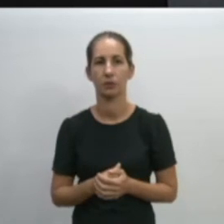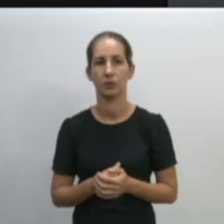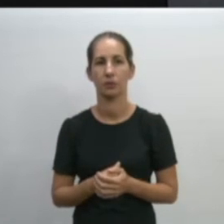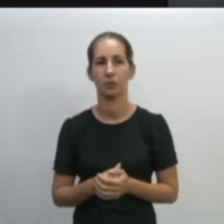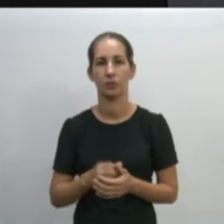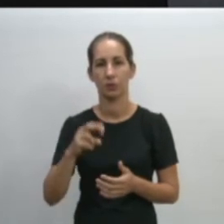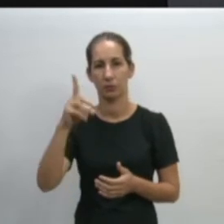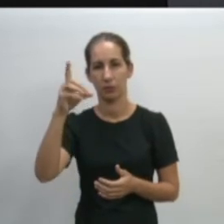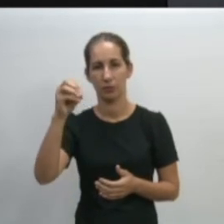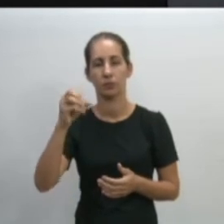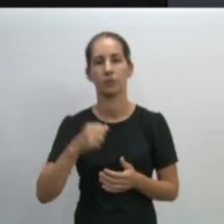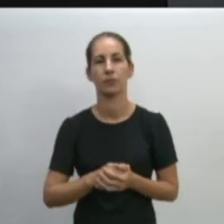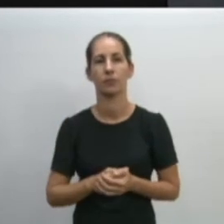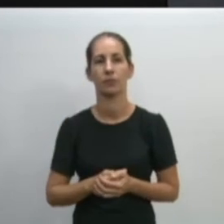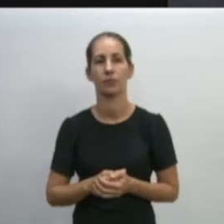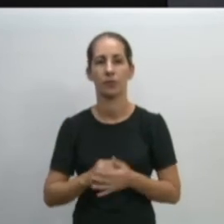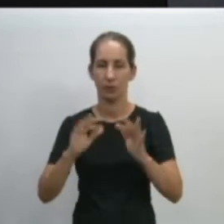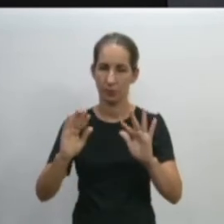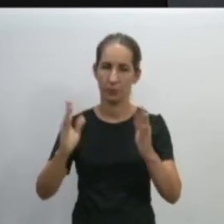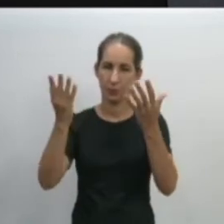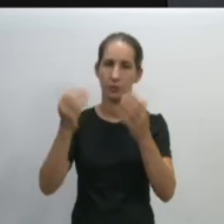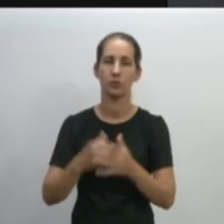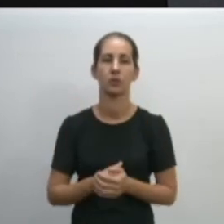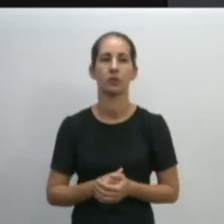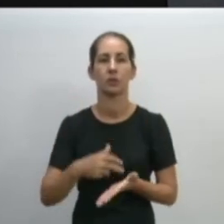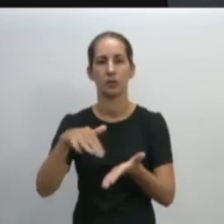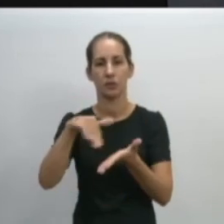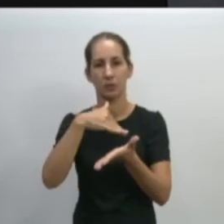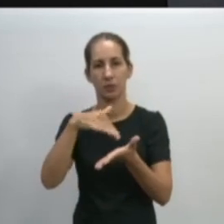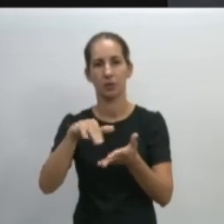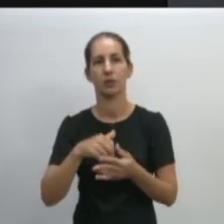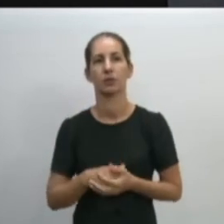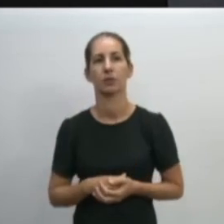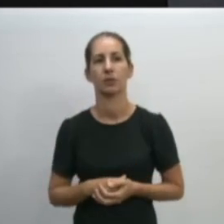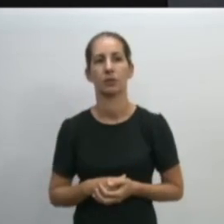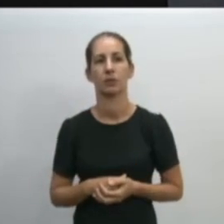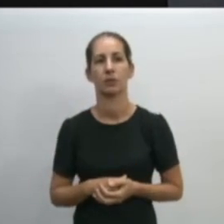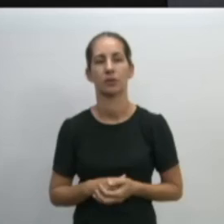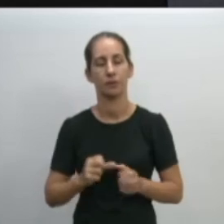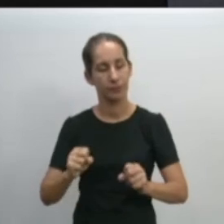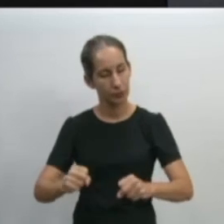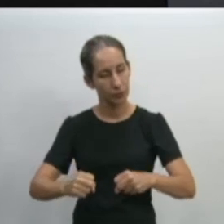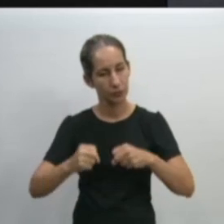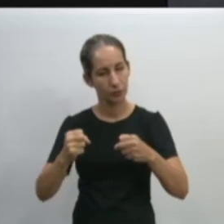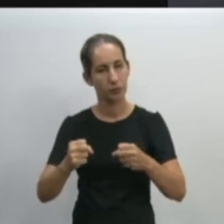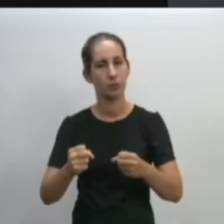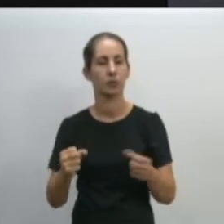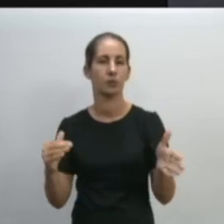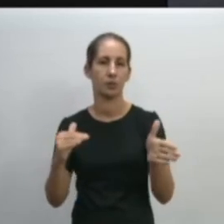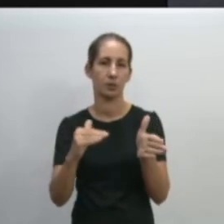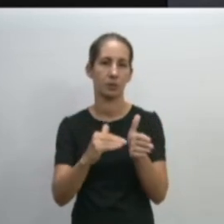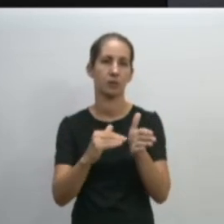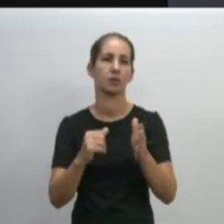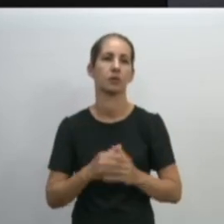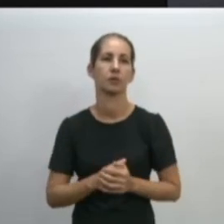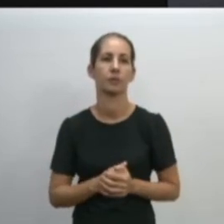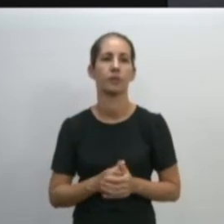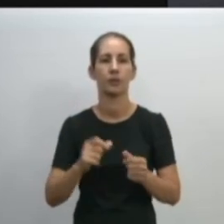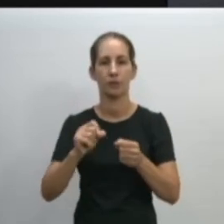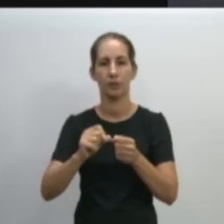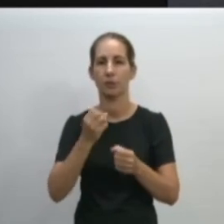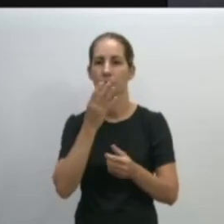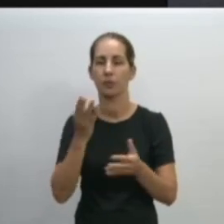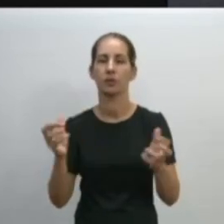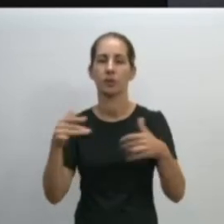vereador Nivaldo Bacurau, fazendo essa homenagem a um secretário que tenta, dentre suas limitações, fazer o